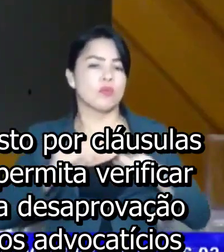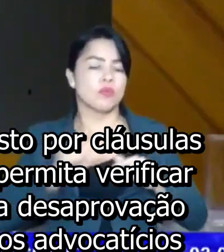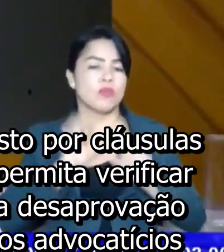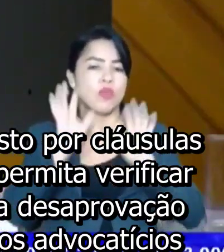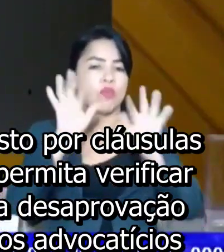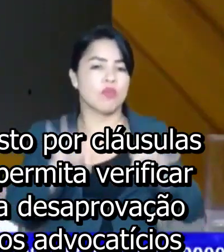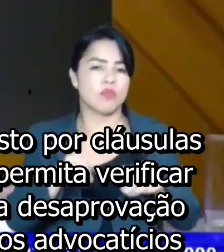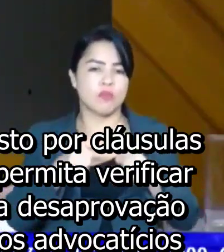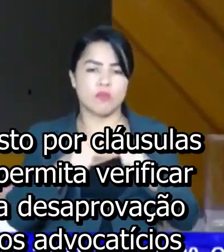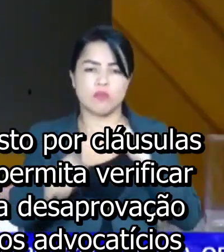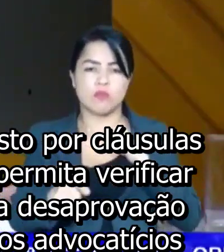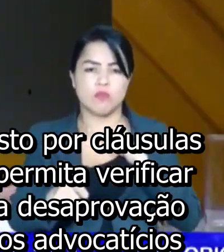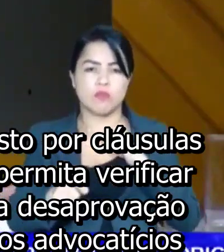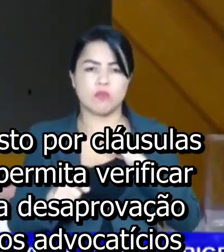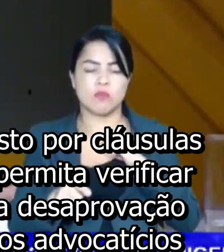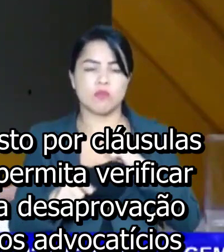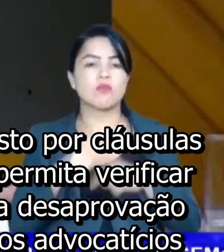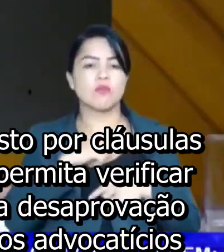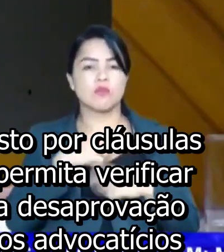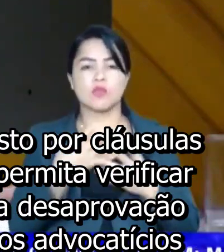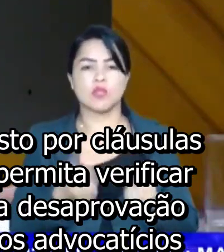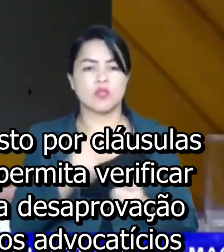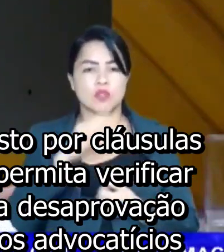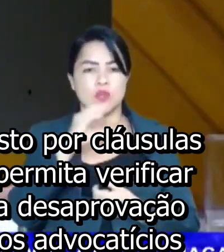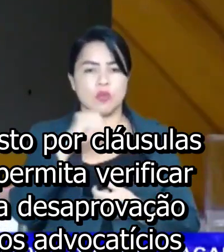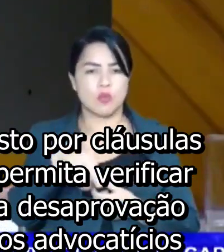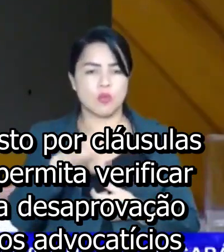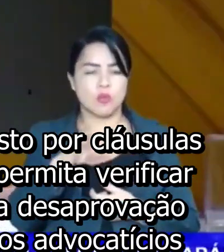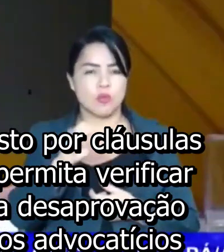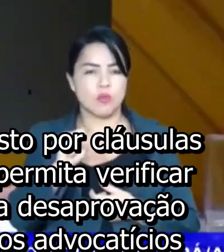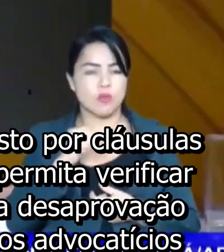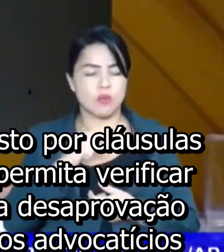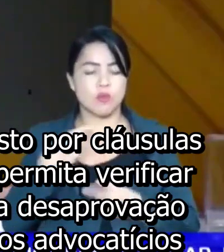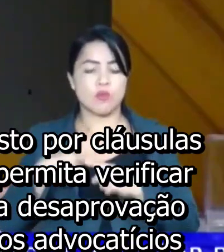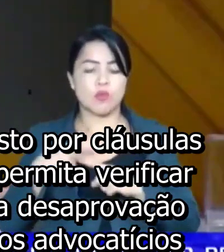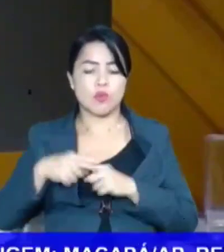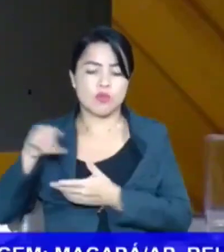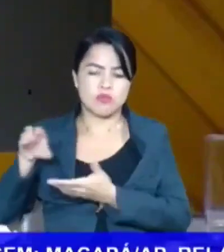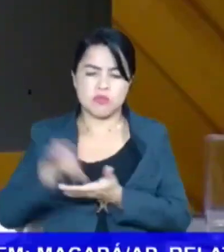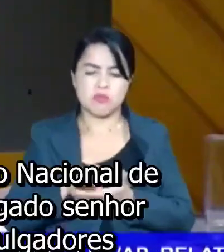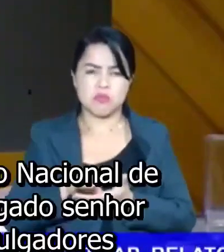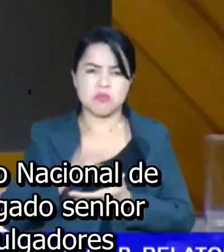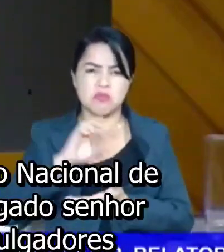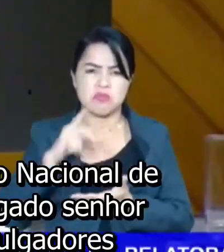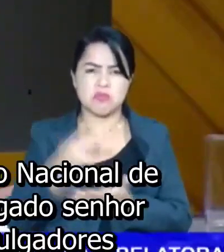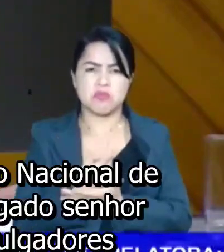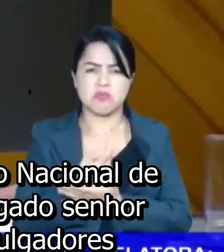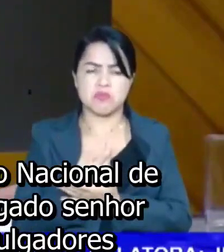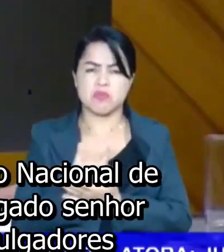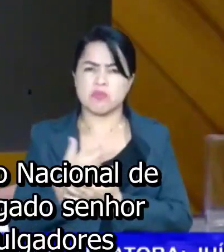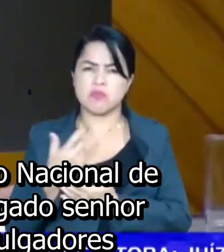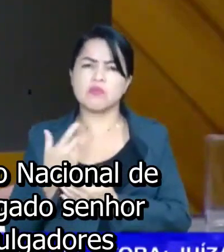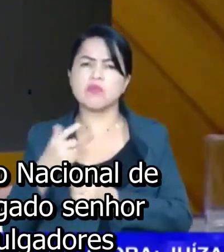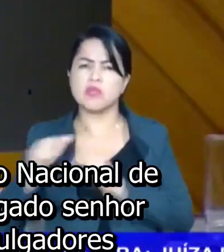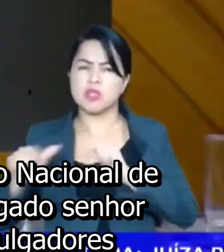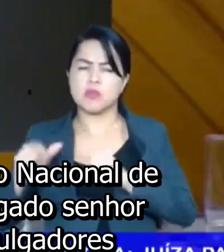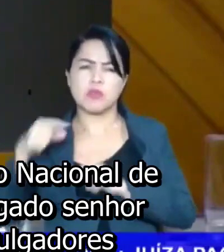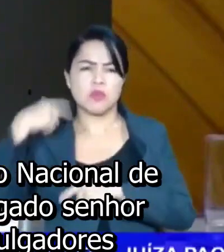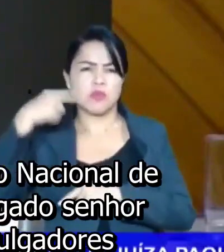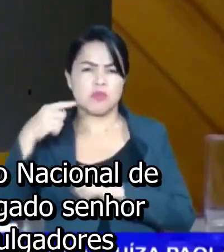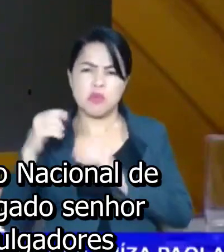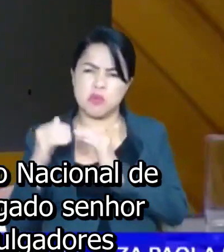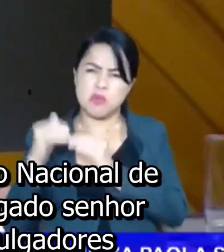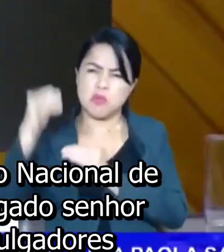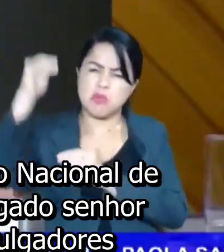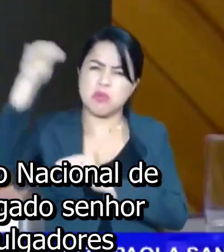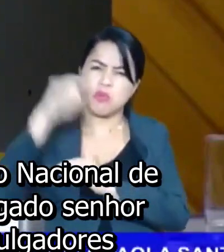opinou pela desaprovação das contas em razão da realização de despesas com serviços advocatícios acima do valor de mercado e pela